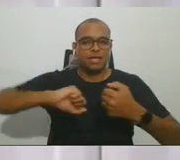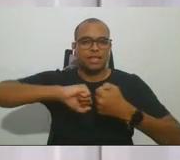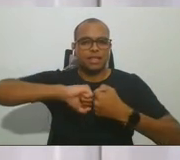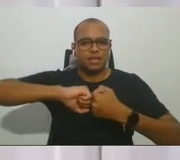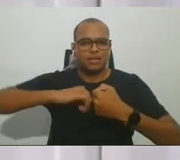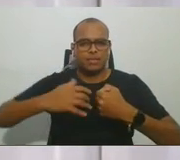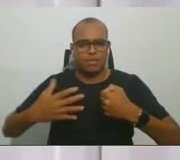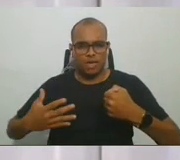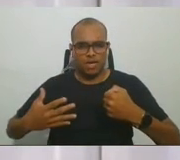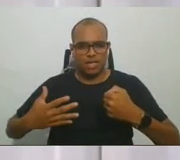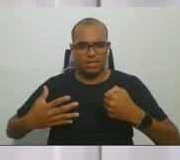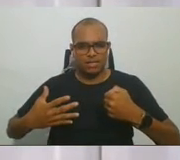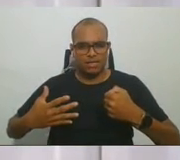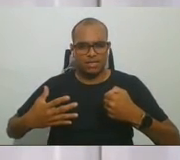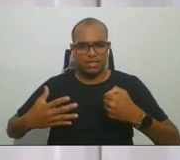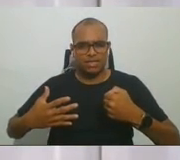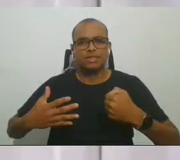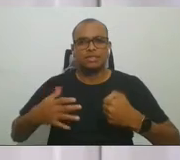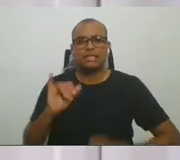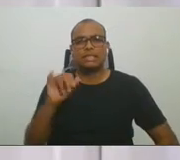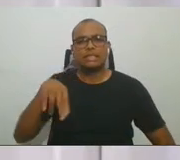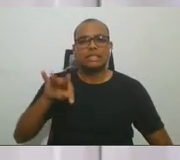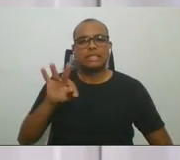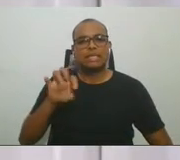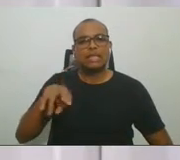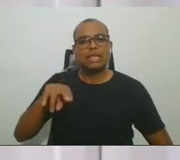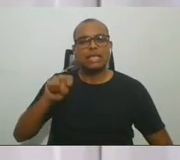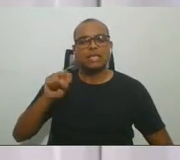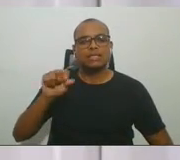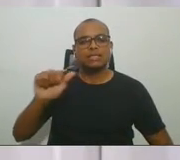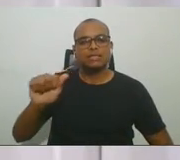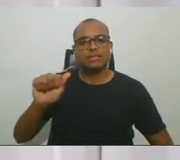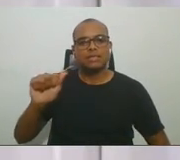democracias intensas se conformou com